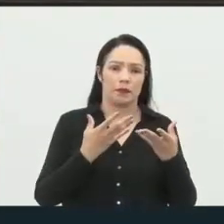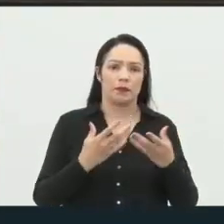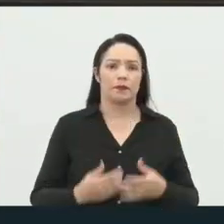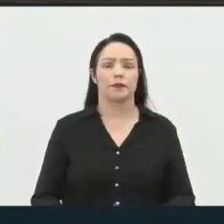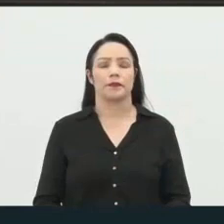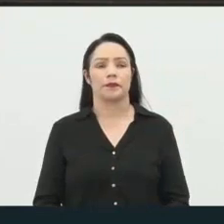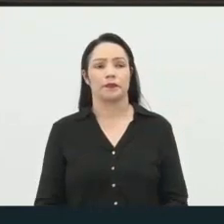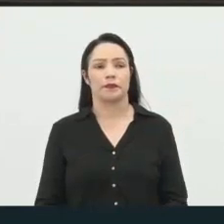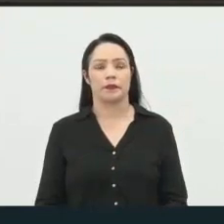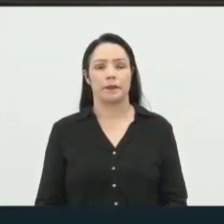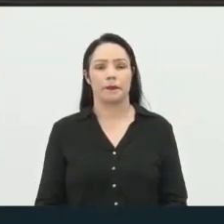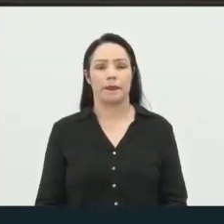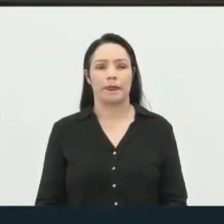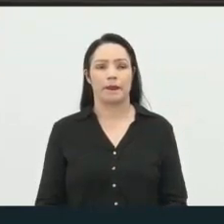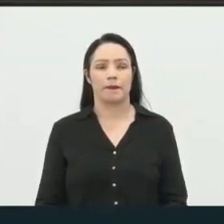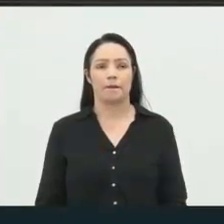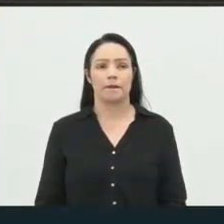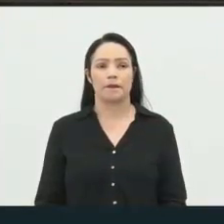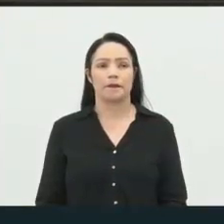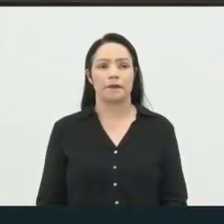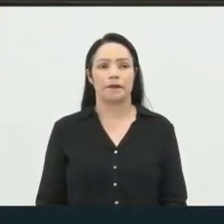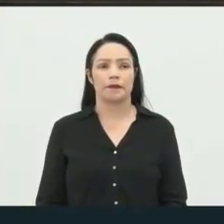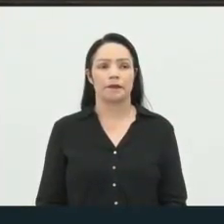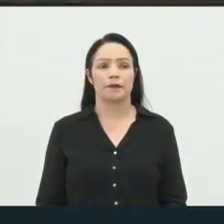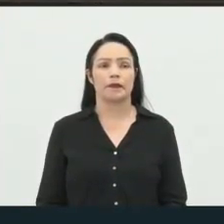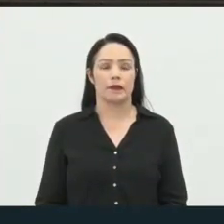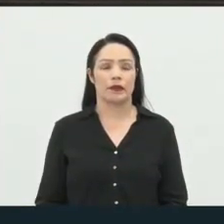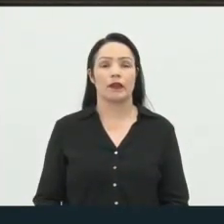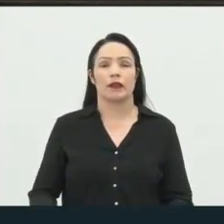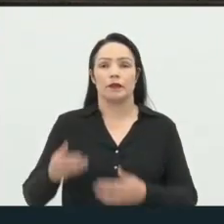aqui eu quero agradecer